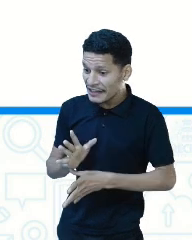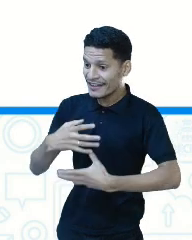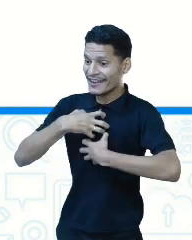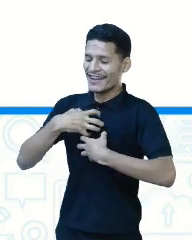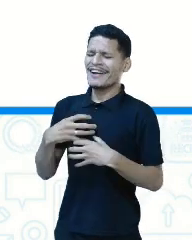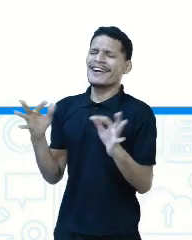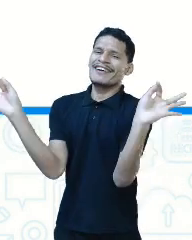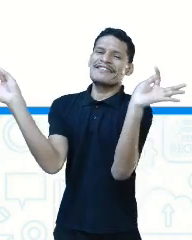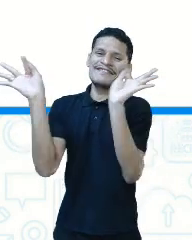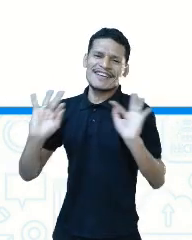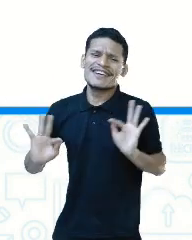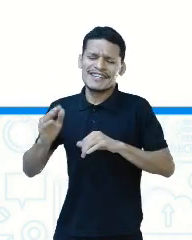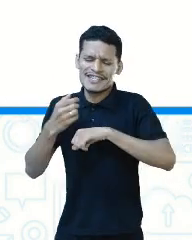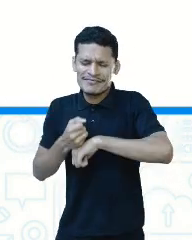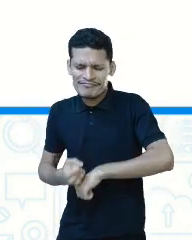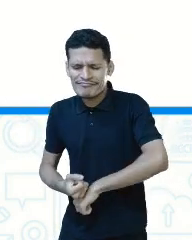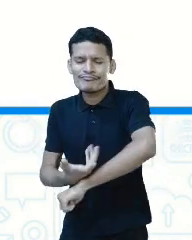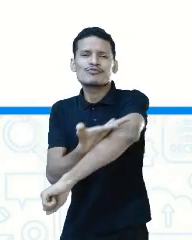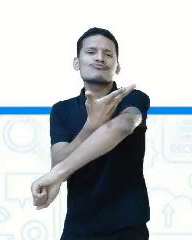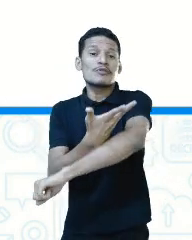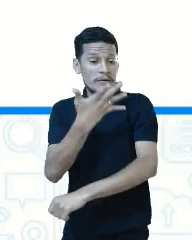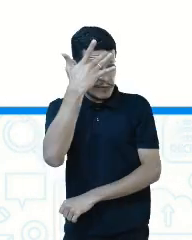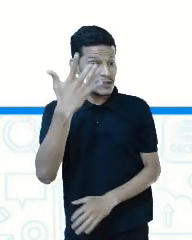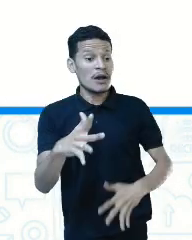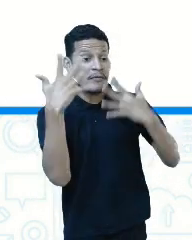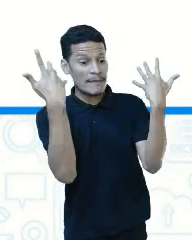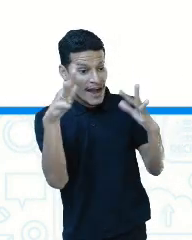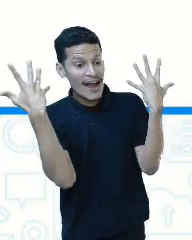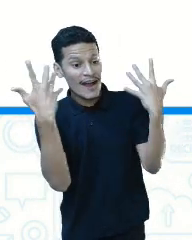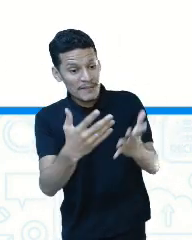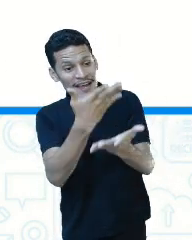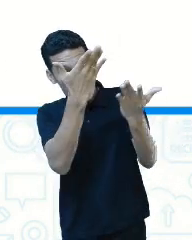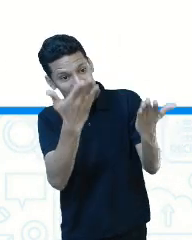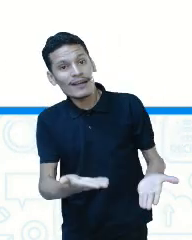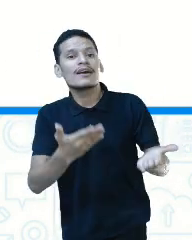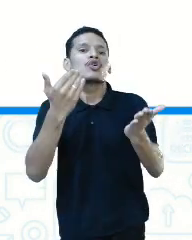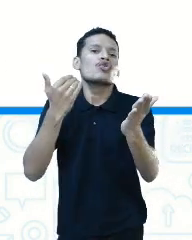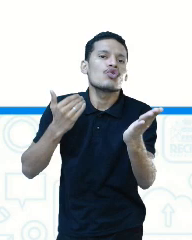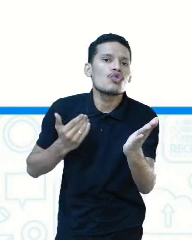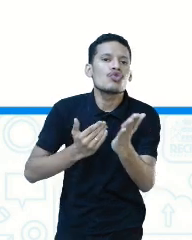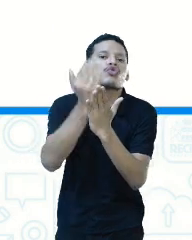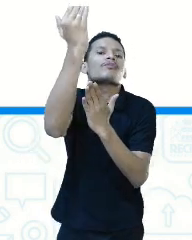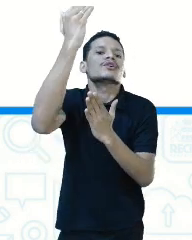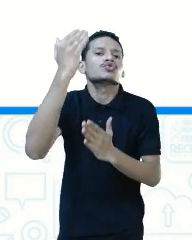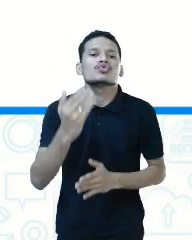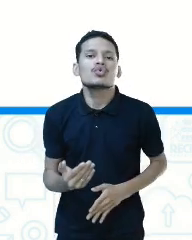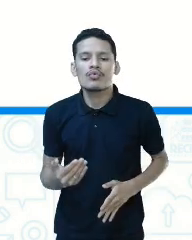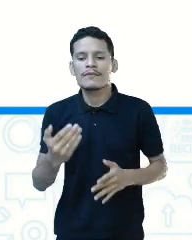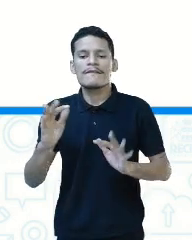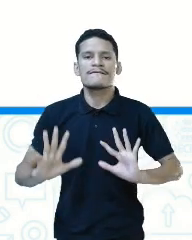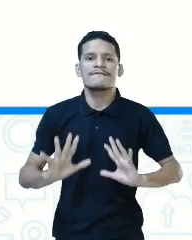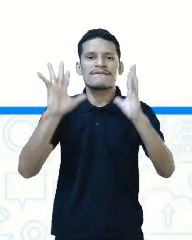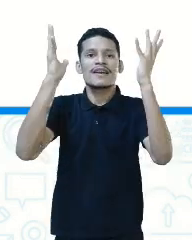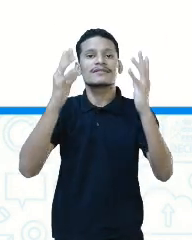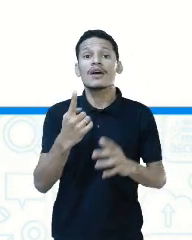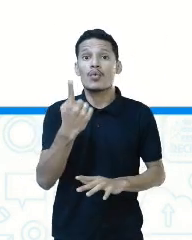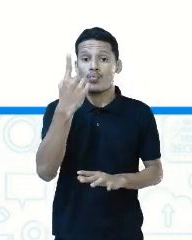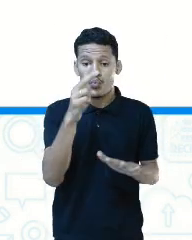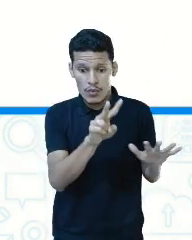emocionado e feliz. Cantaram-lhe os parabéns e começou a festa, que durou uma semana